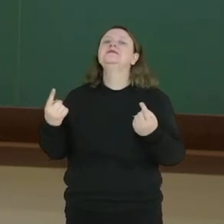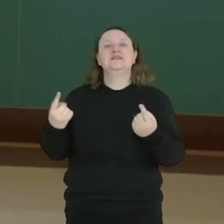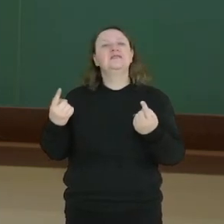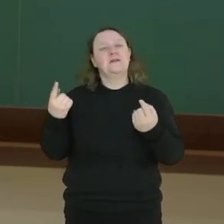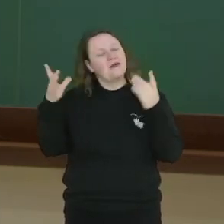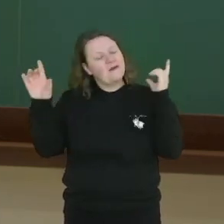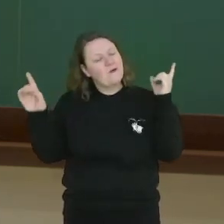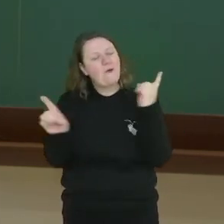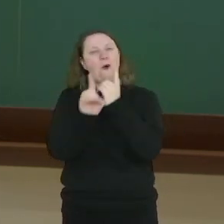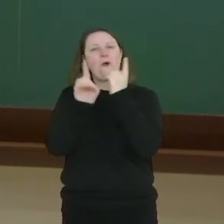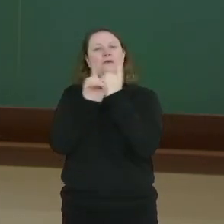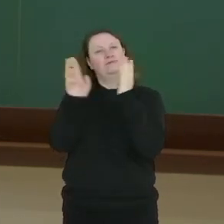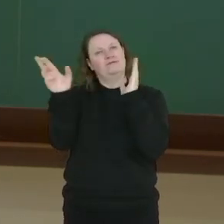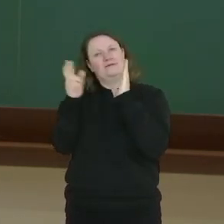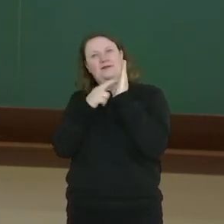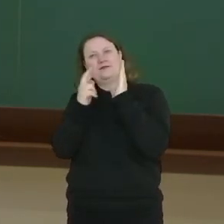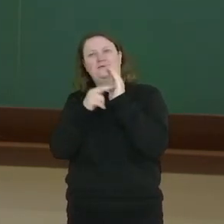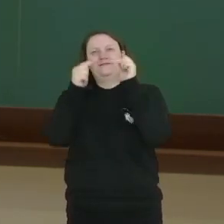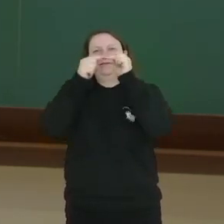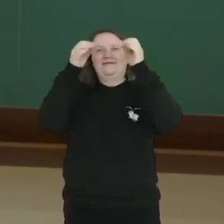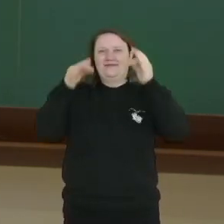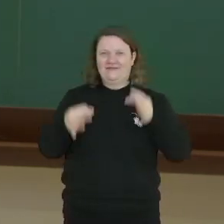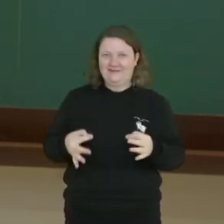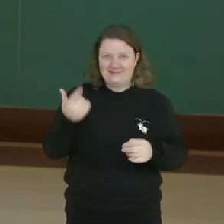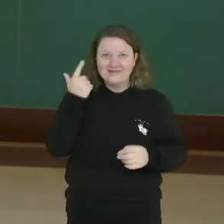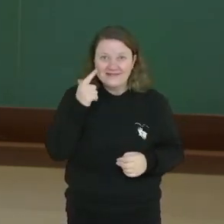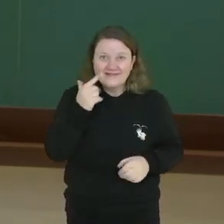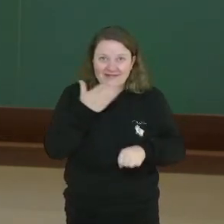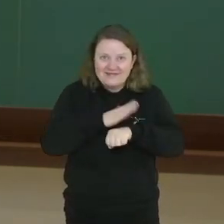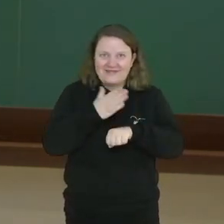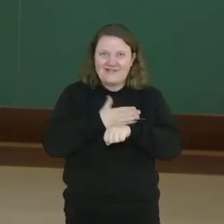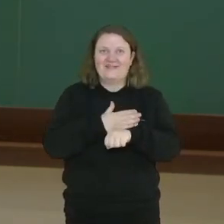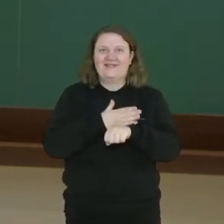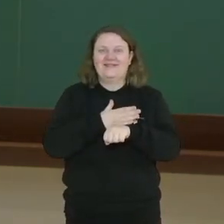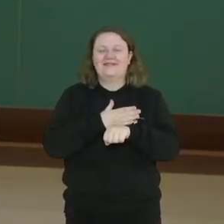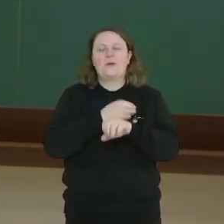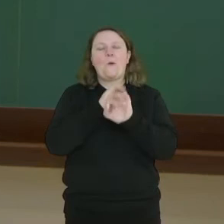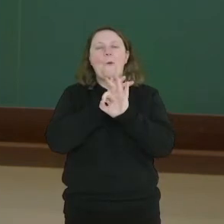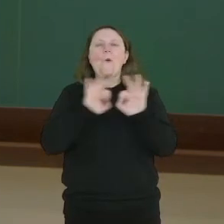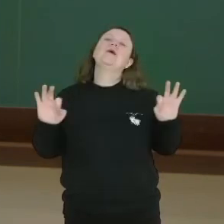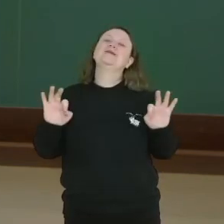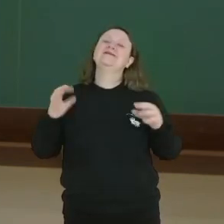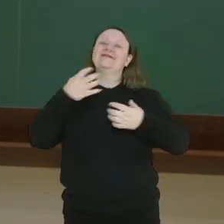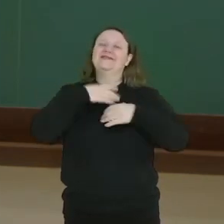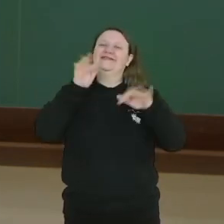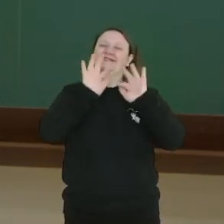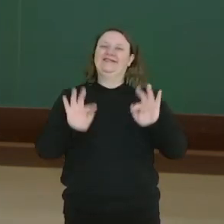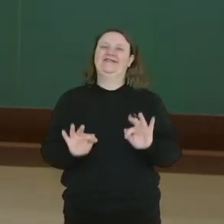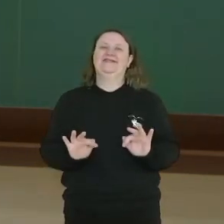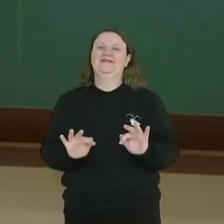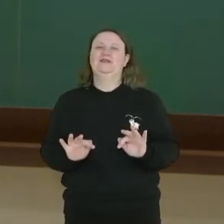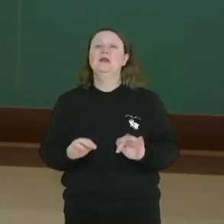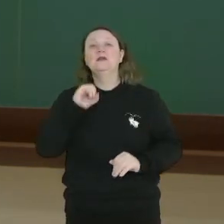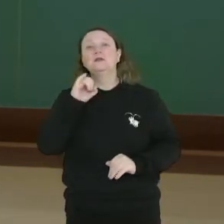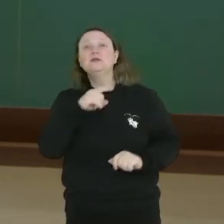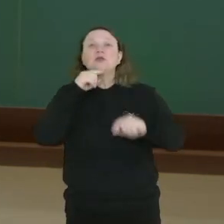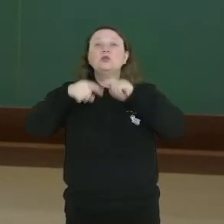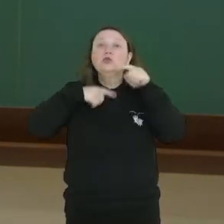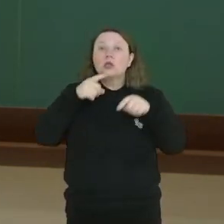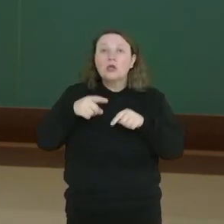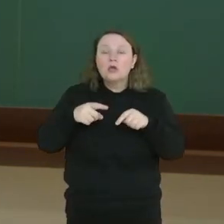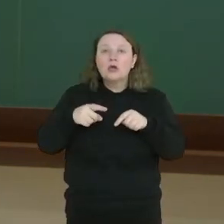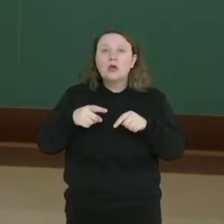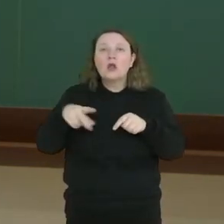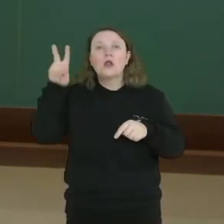tranquilo porque a gente tem essa relação. Conseguiu fazer? Ótimo, fico muito feliz. Se não conseguiu, lembrou